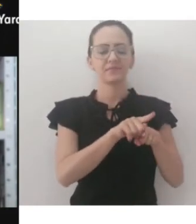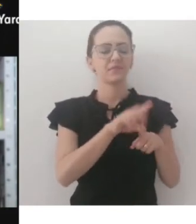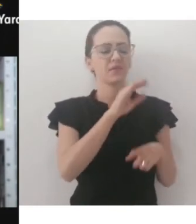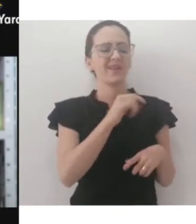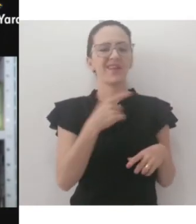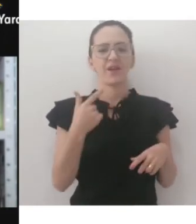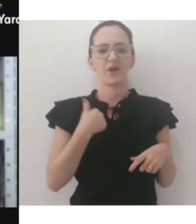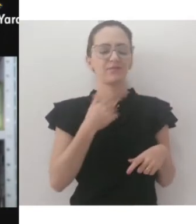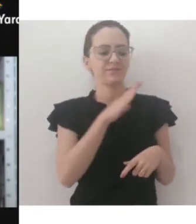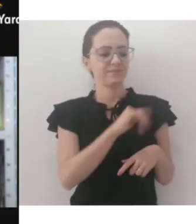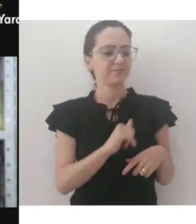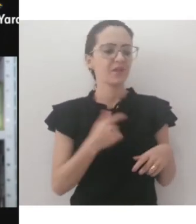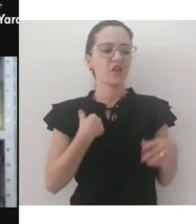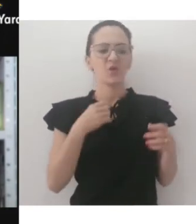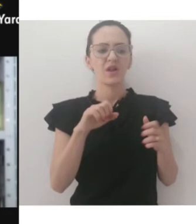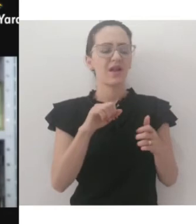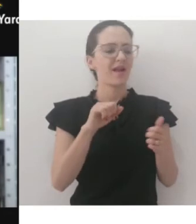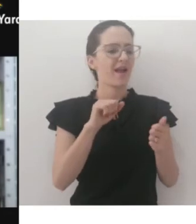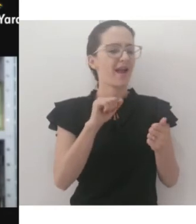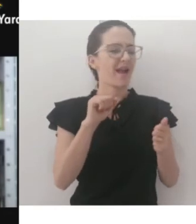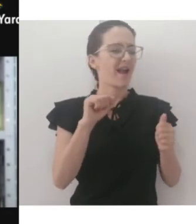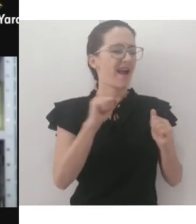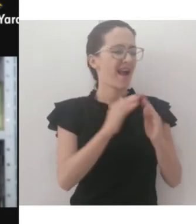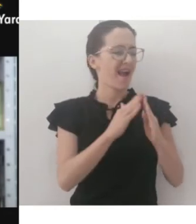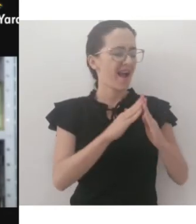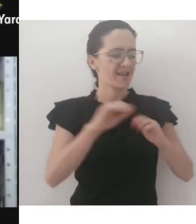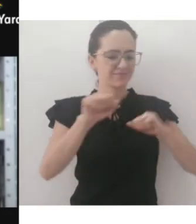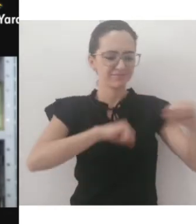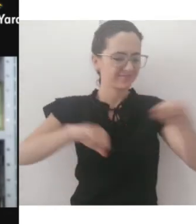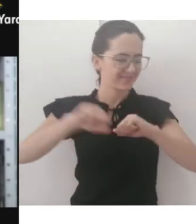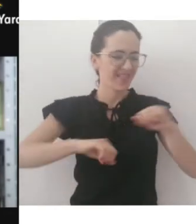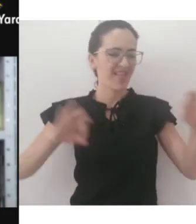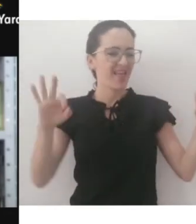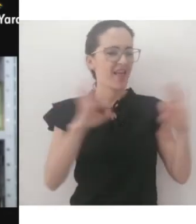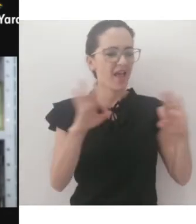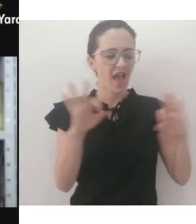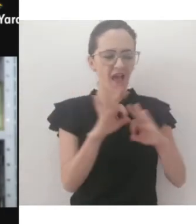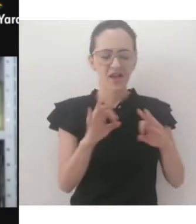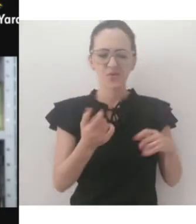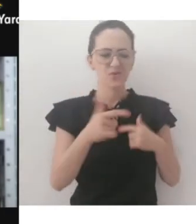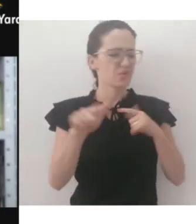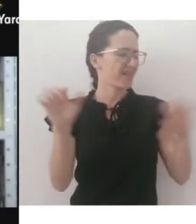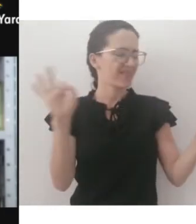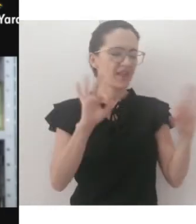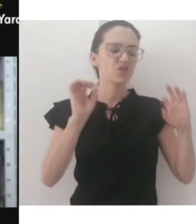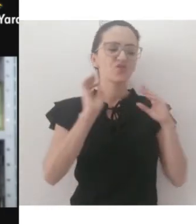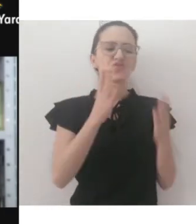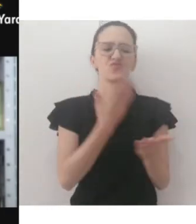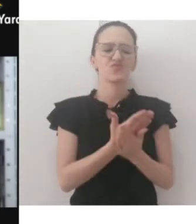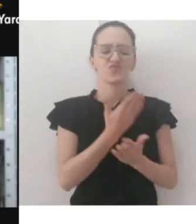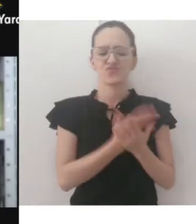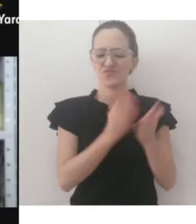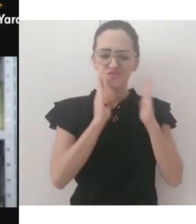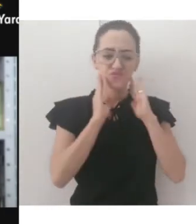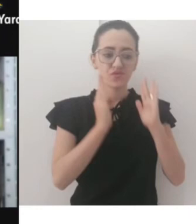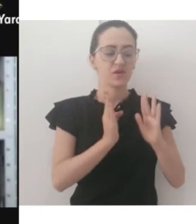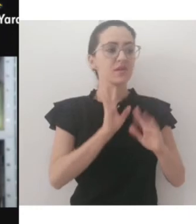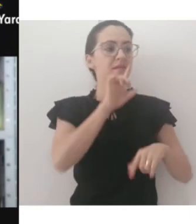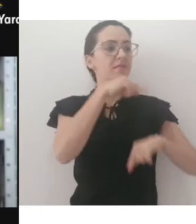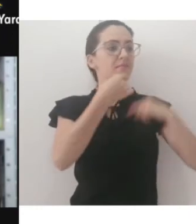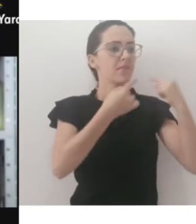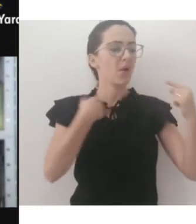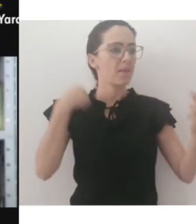nada, mas ela não limpava a casa, ela não fazia nada, ela só estudava. E quando ela passasse, ela disse